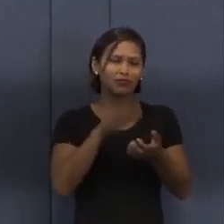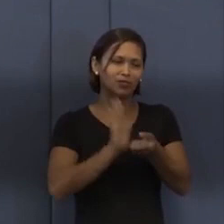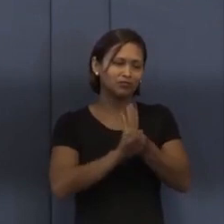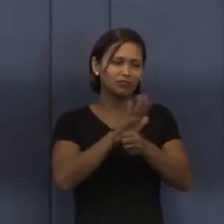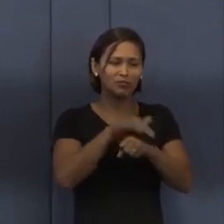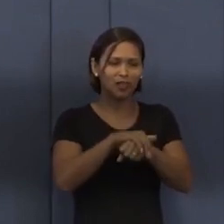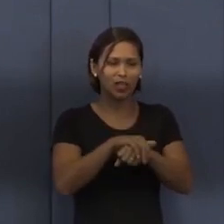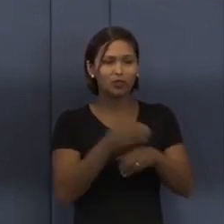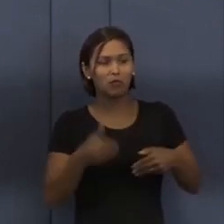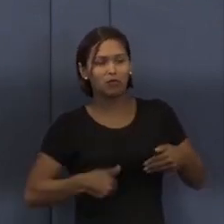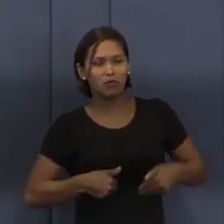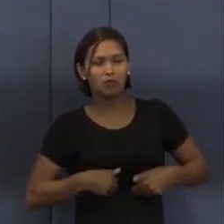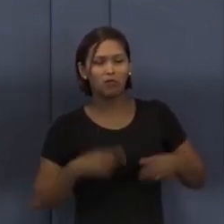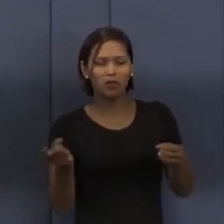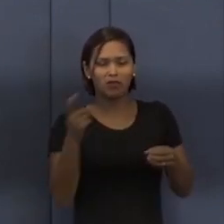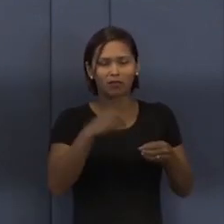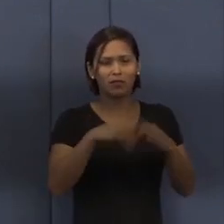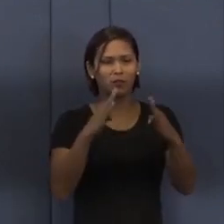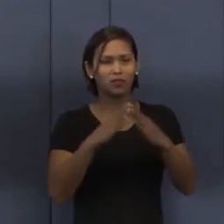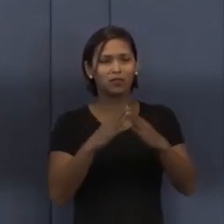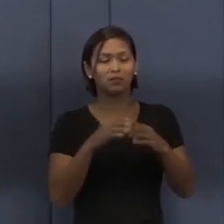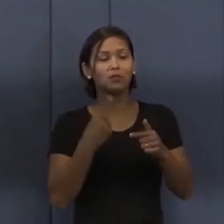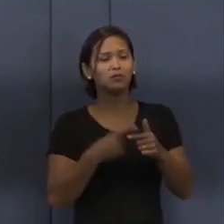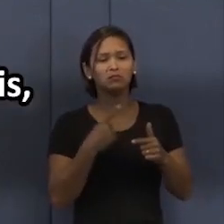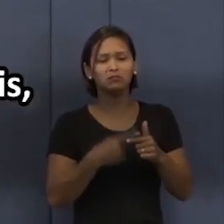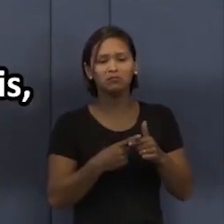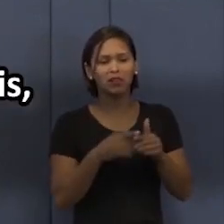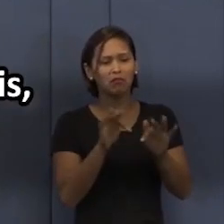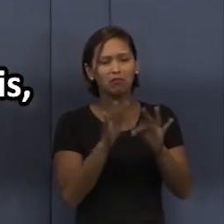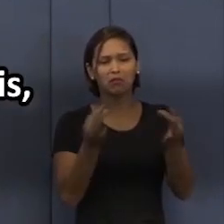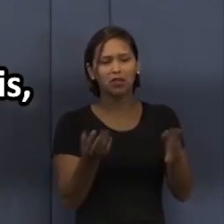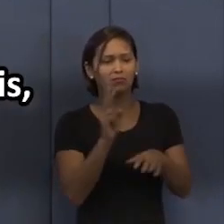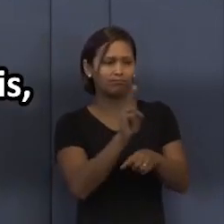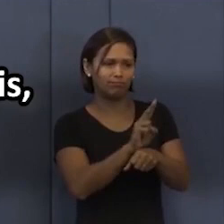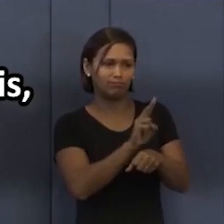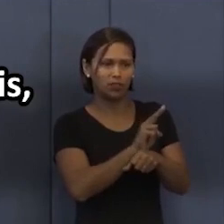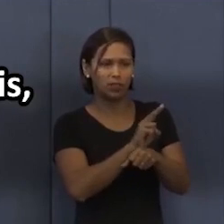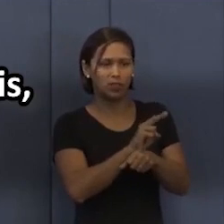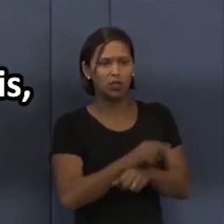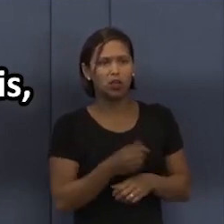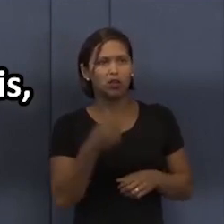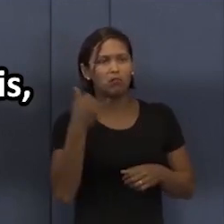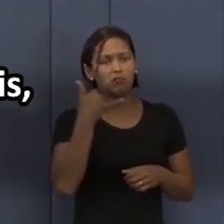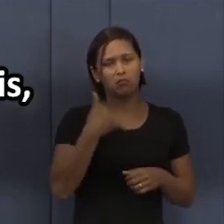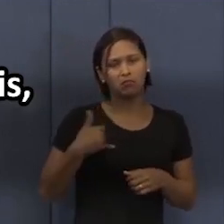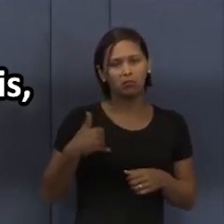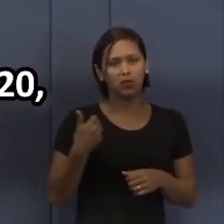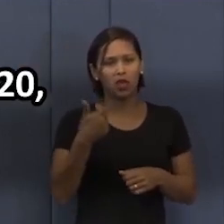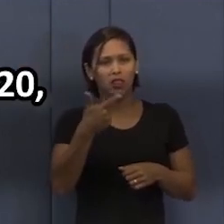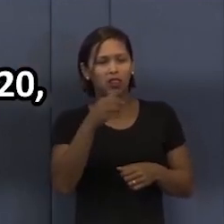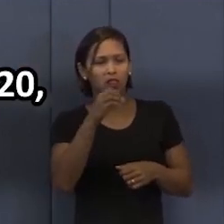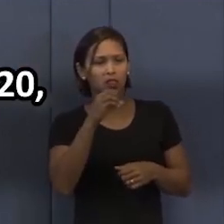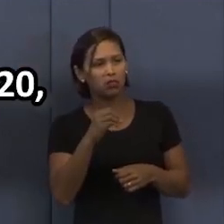sabe? Deixa aí, eu sei, ele vai voltar. A hora que sentir fome, ele volta. Porque ele sabe que onde o menino estiver, ele está sendo